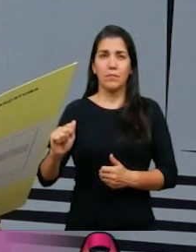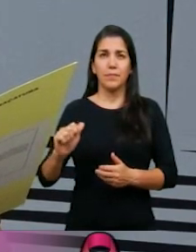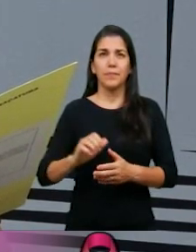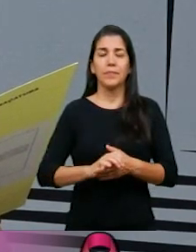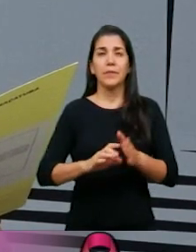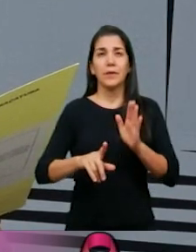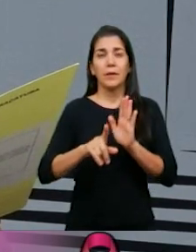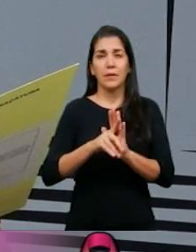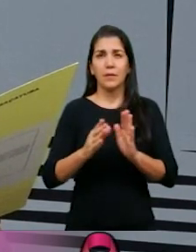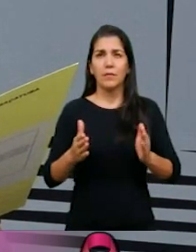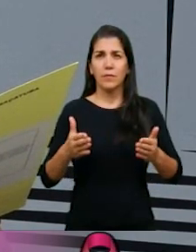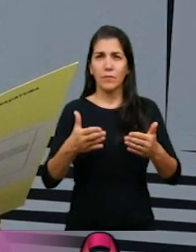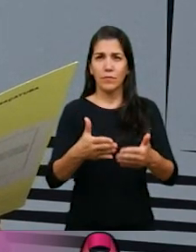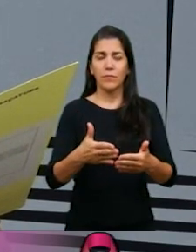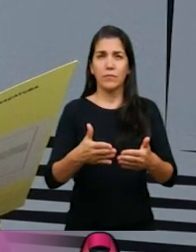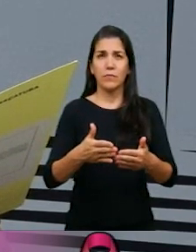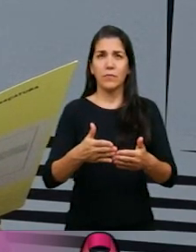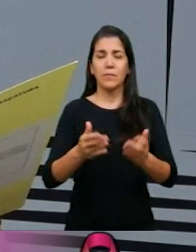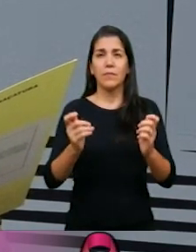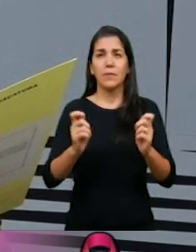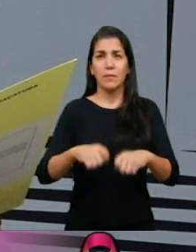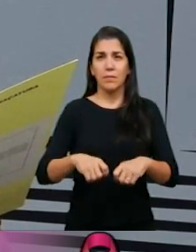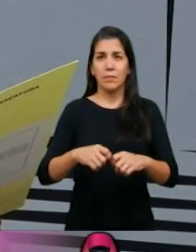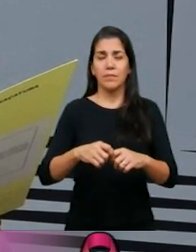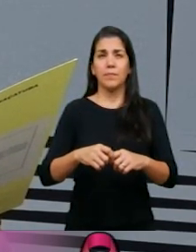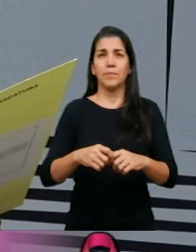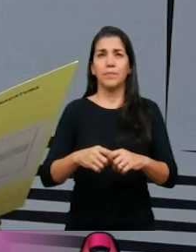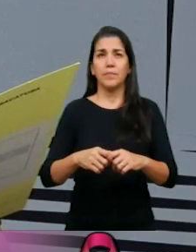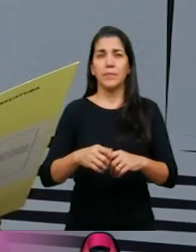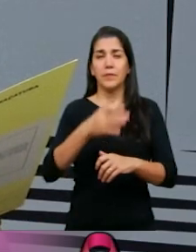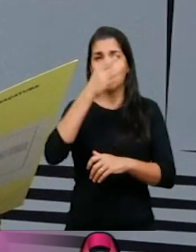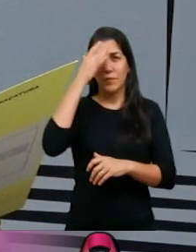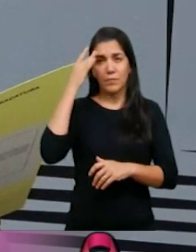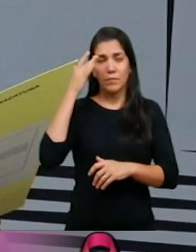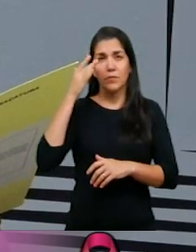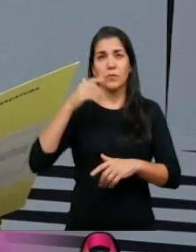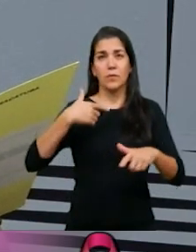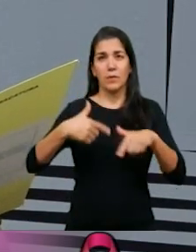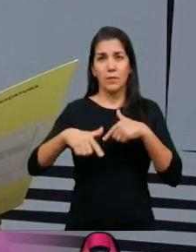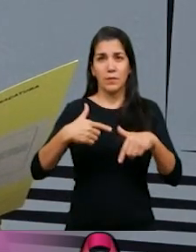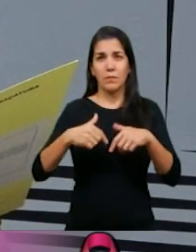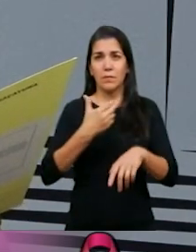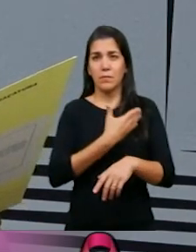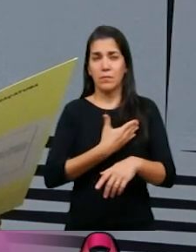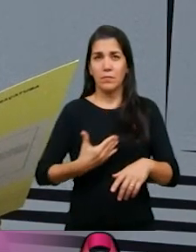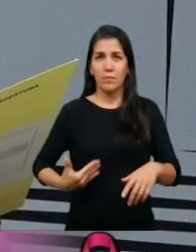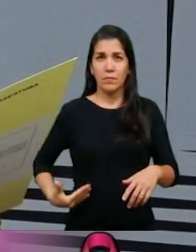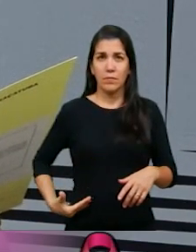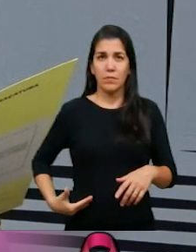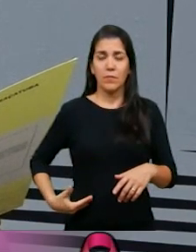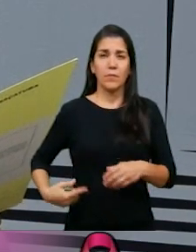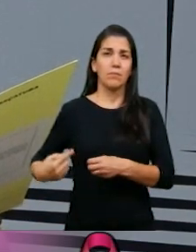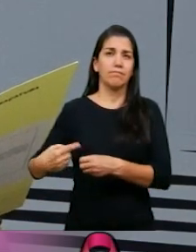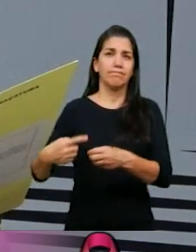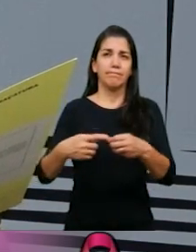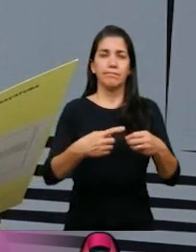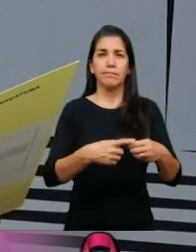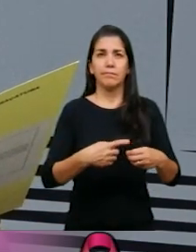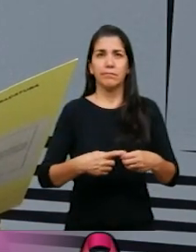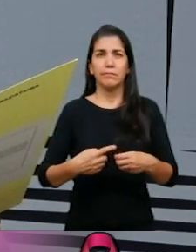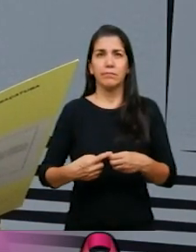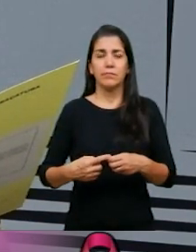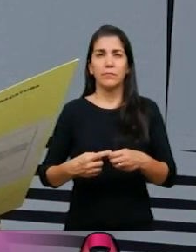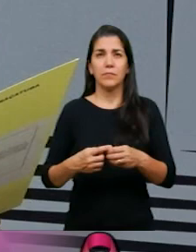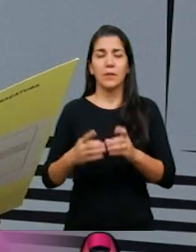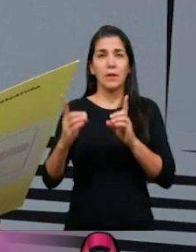de lei visa capacitar servidores públicos federais, estaduais, distritais e municipais para o